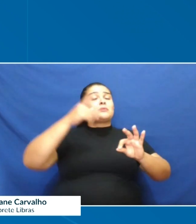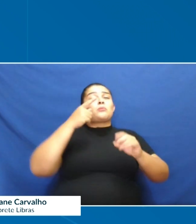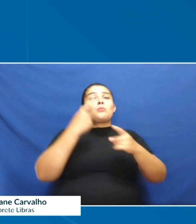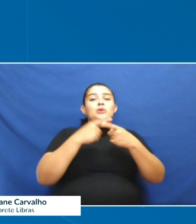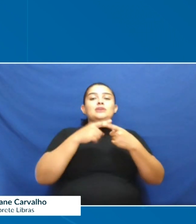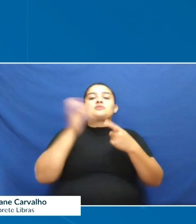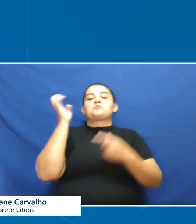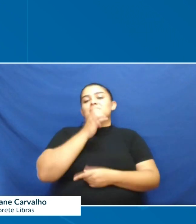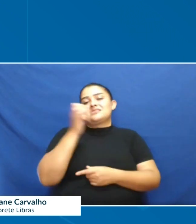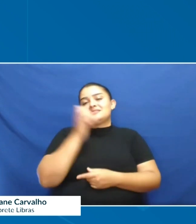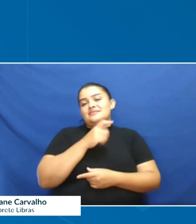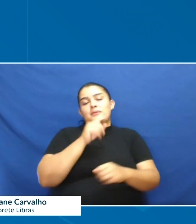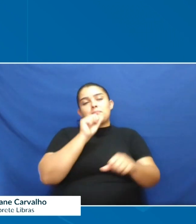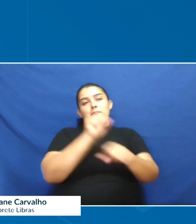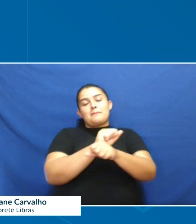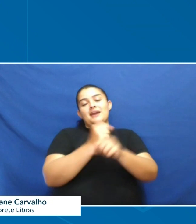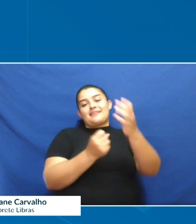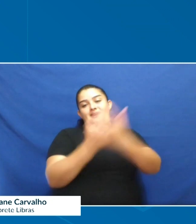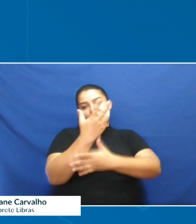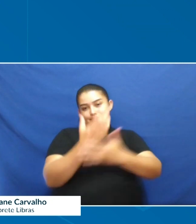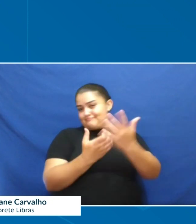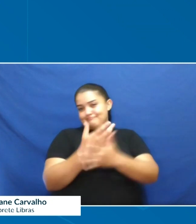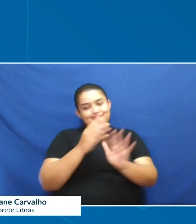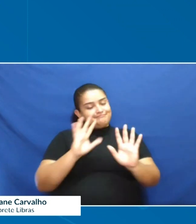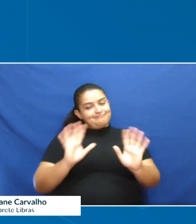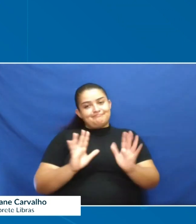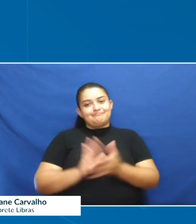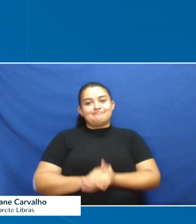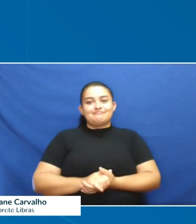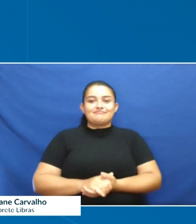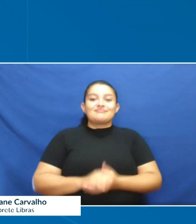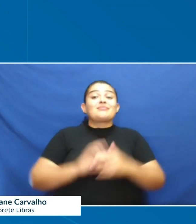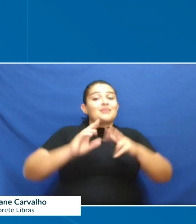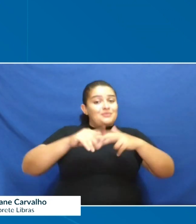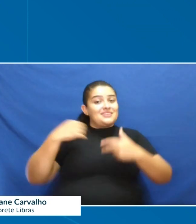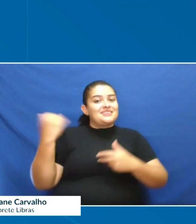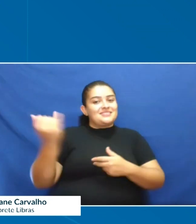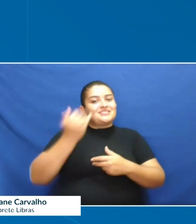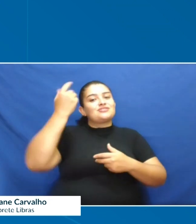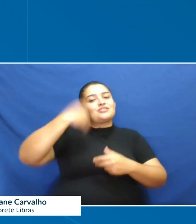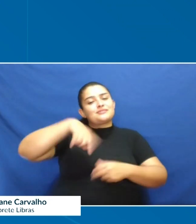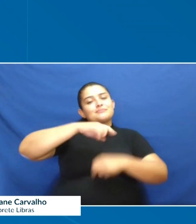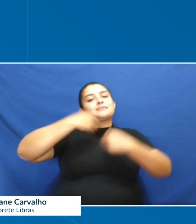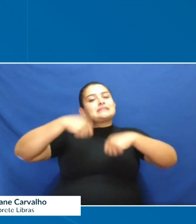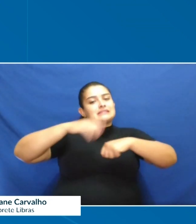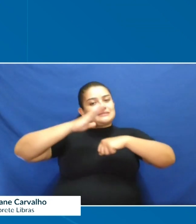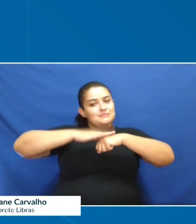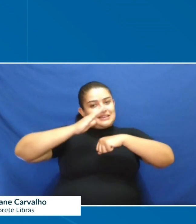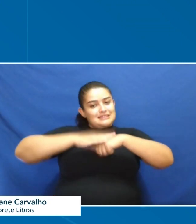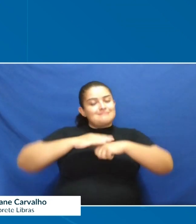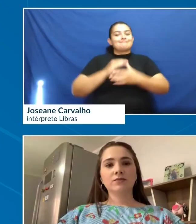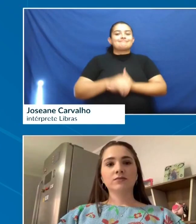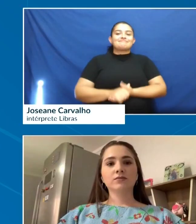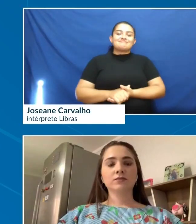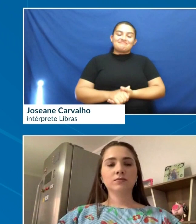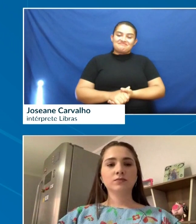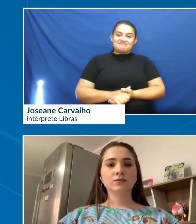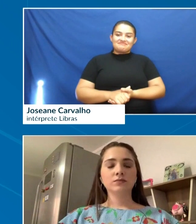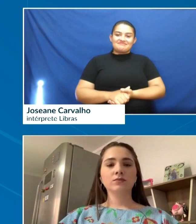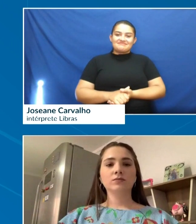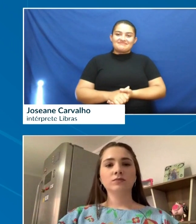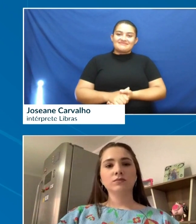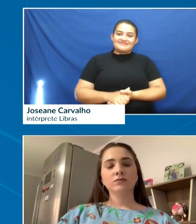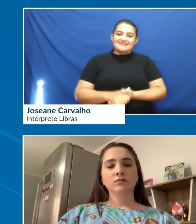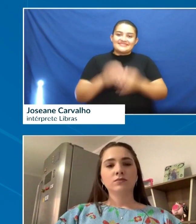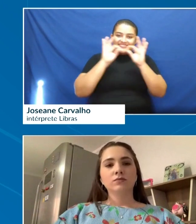não precise parar a linha de produção, né? Então, realmente, a gente precisa ser mais independente. Ingrid, além